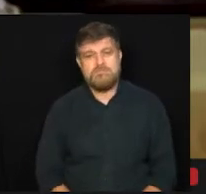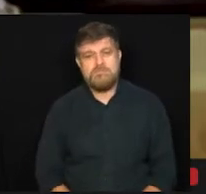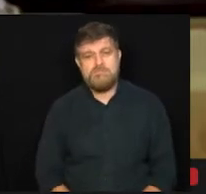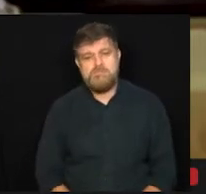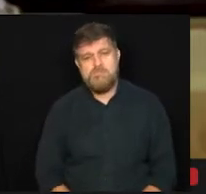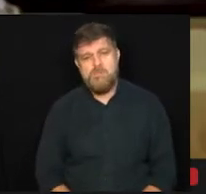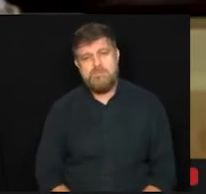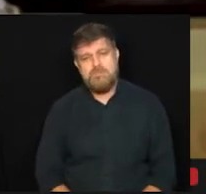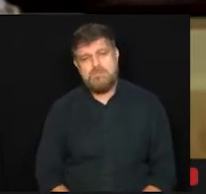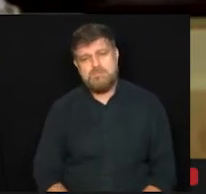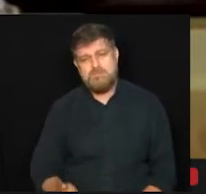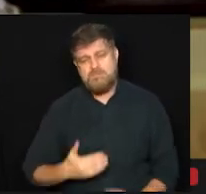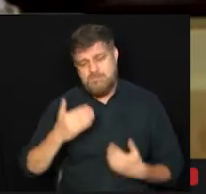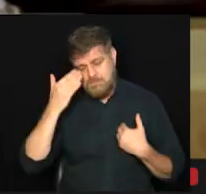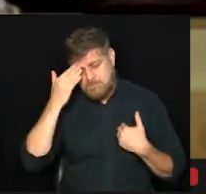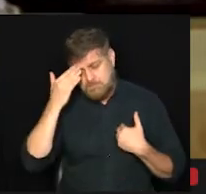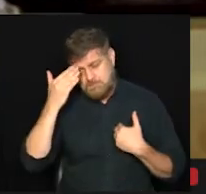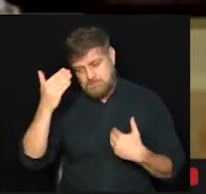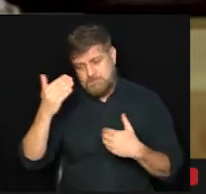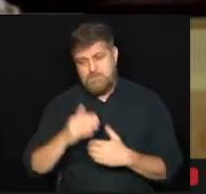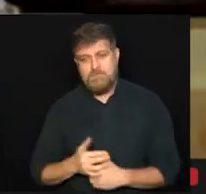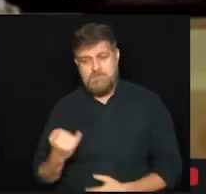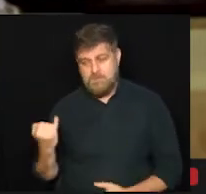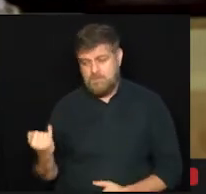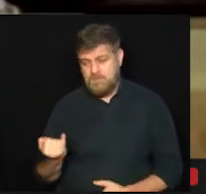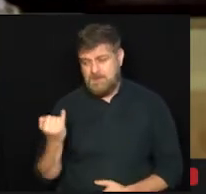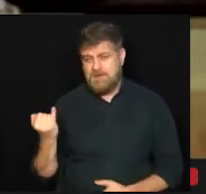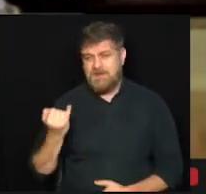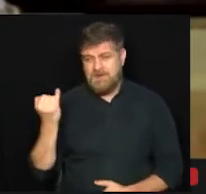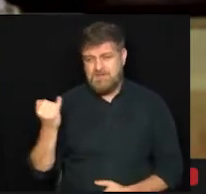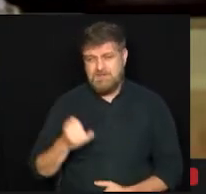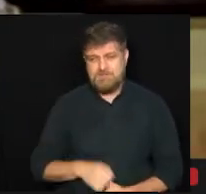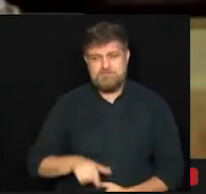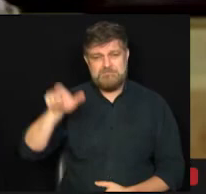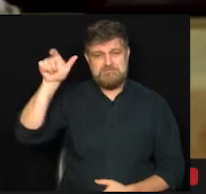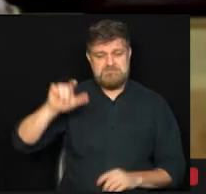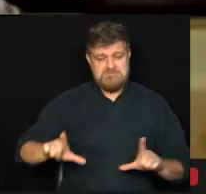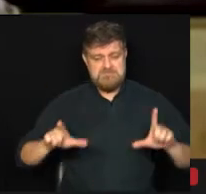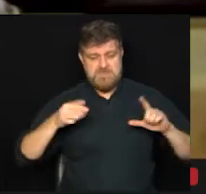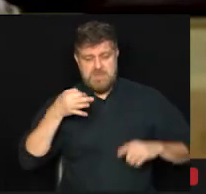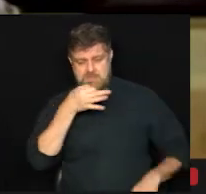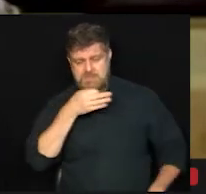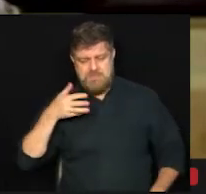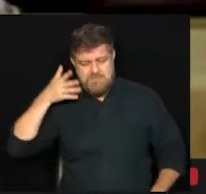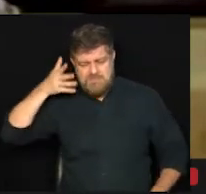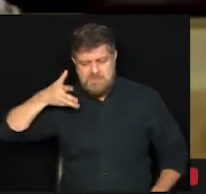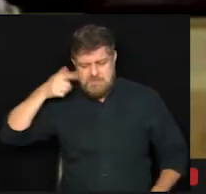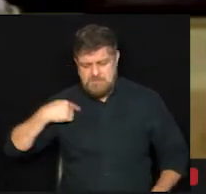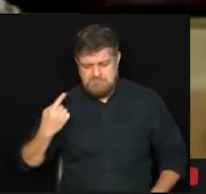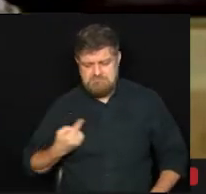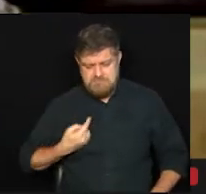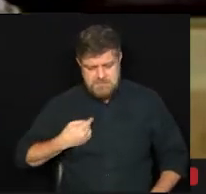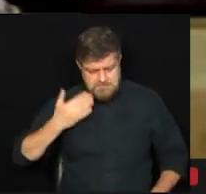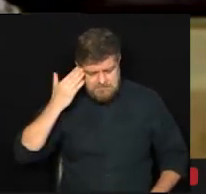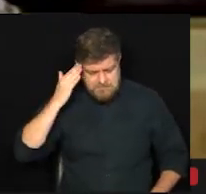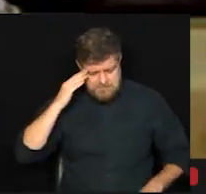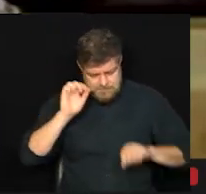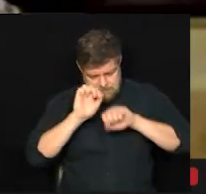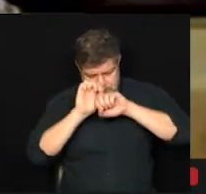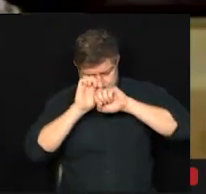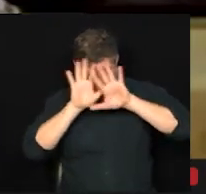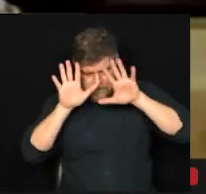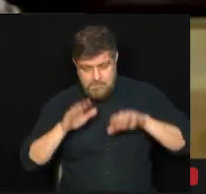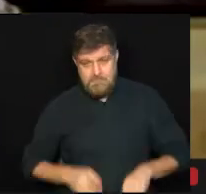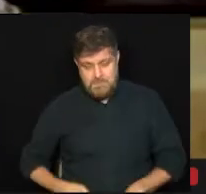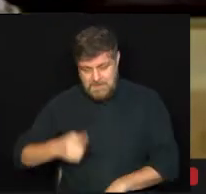Agradecer, eu acho que é importante esses esclarecimentos que os senhores nos trazem, porque chegando a legislação,